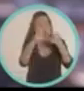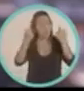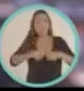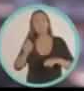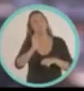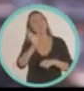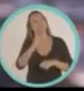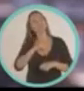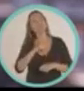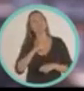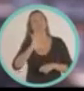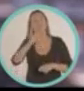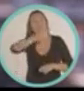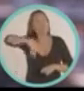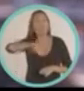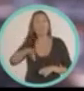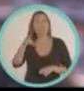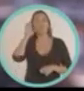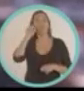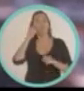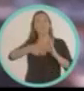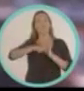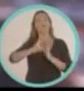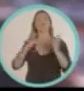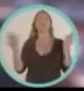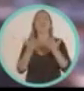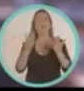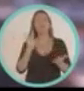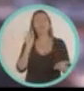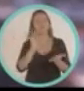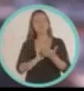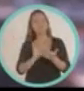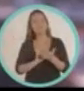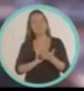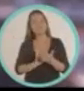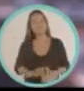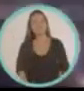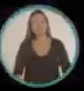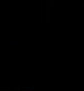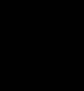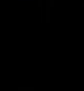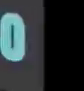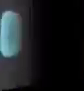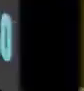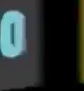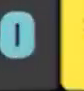sempre teve voz. A cidade é que deixou de ouvir. Isso vai mudar agora. 50.